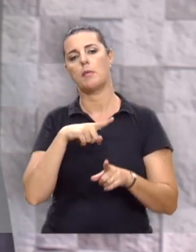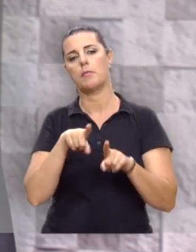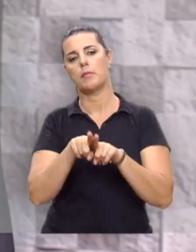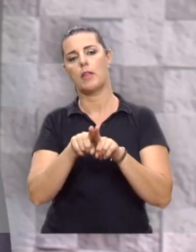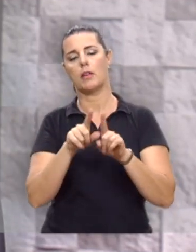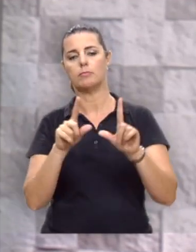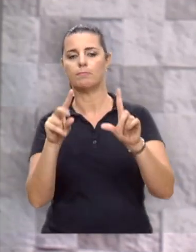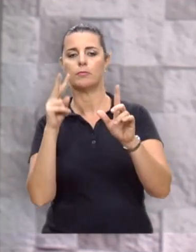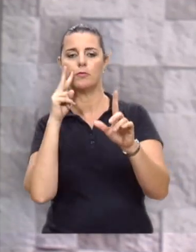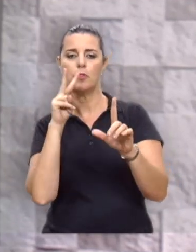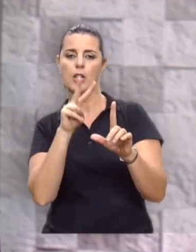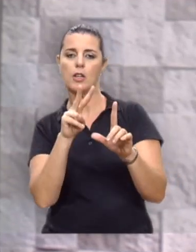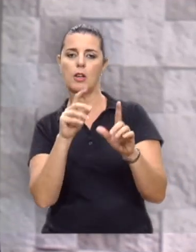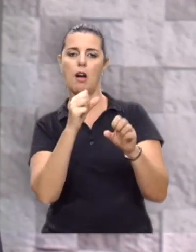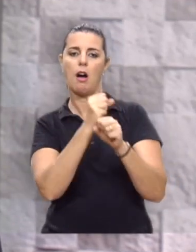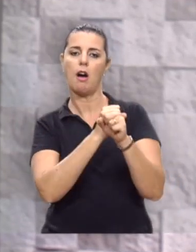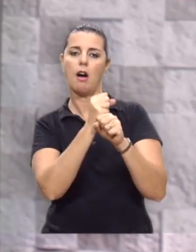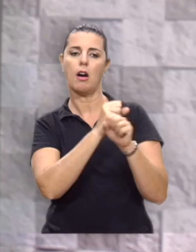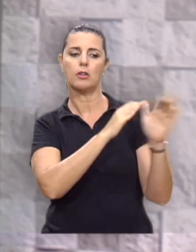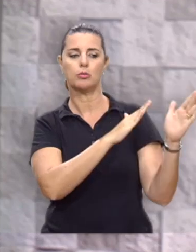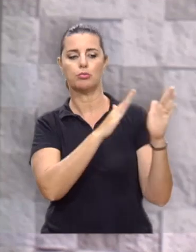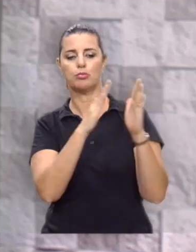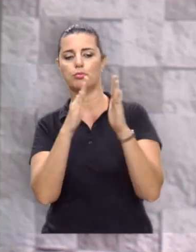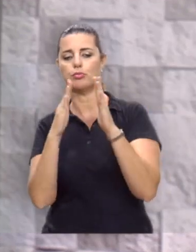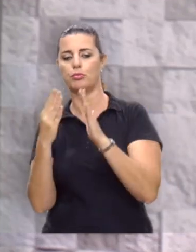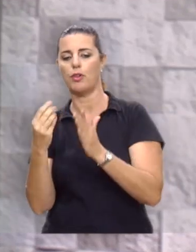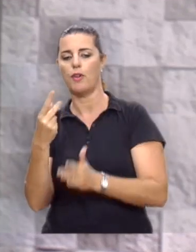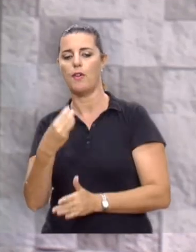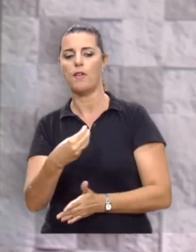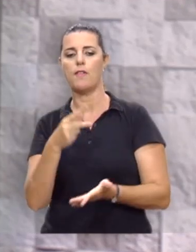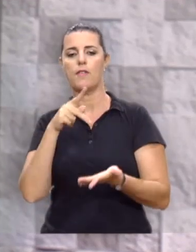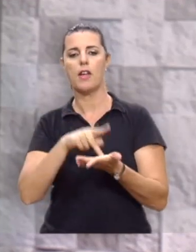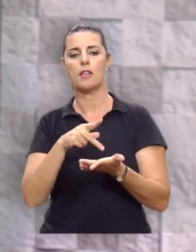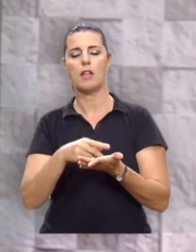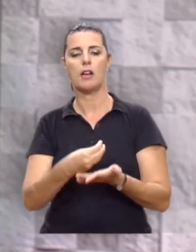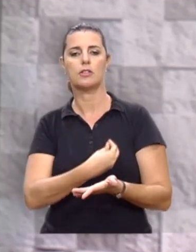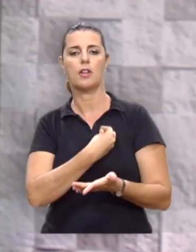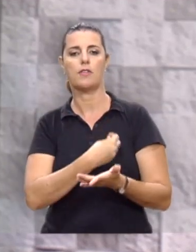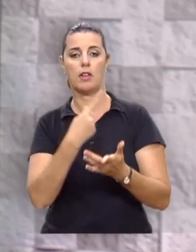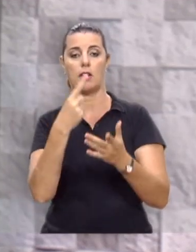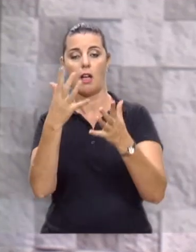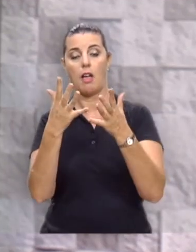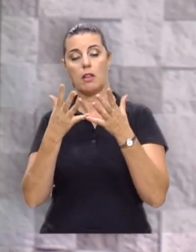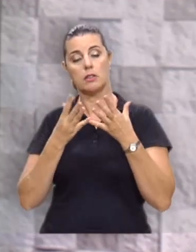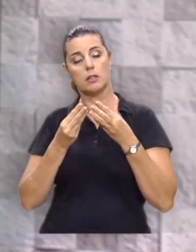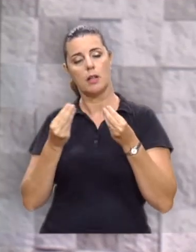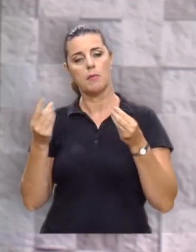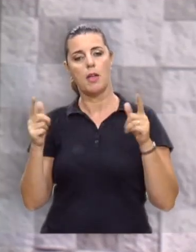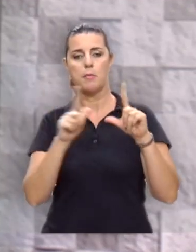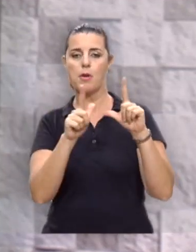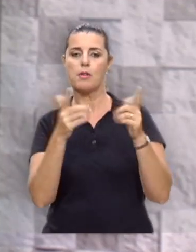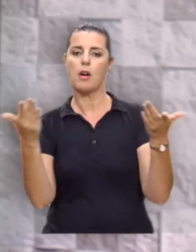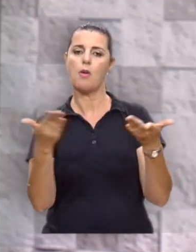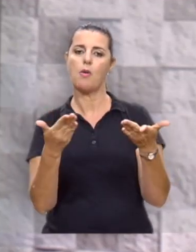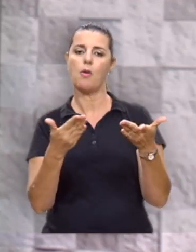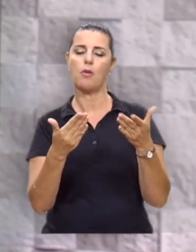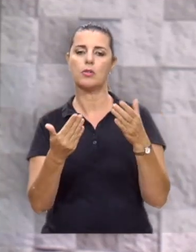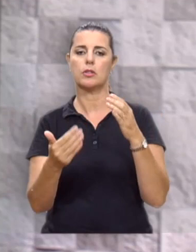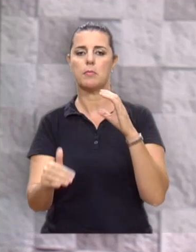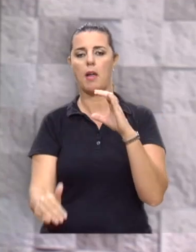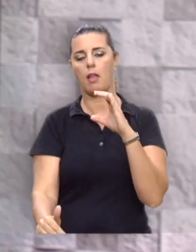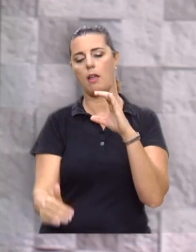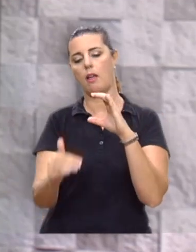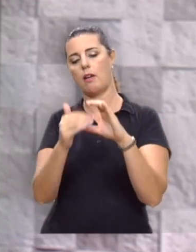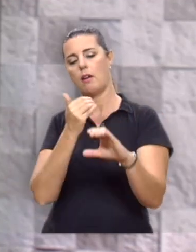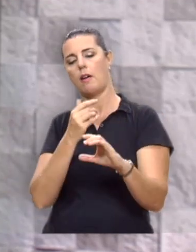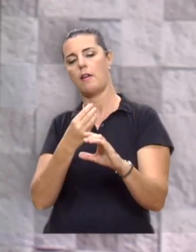que tem acompanhado ao longo de todo o ano o programa Verdade e Vida, se você quiser receber o programa de hoje, esse programa tão especial,